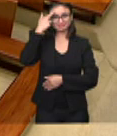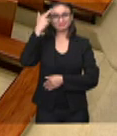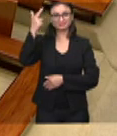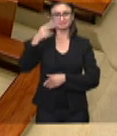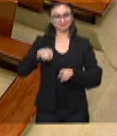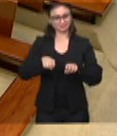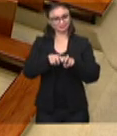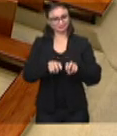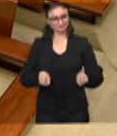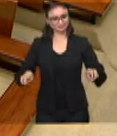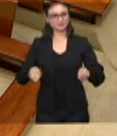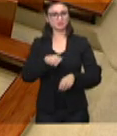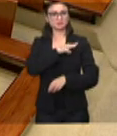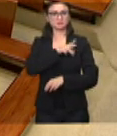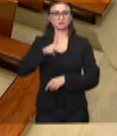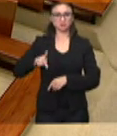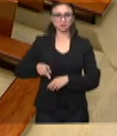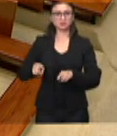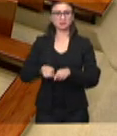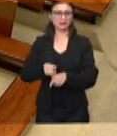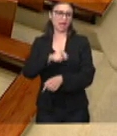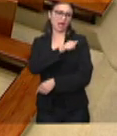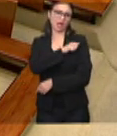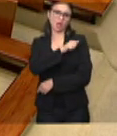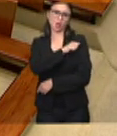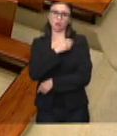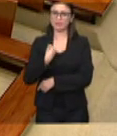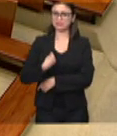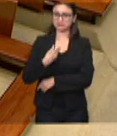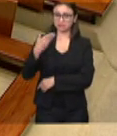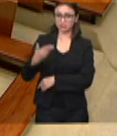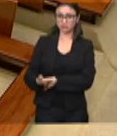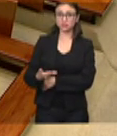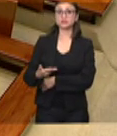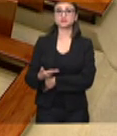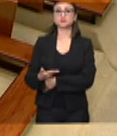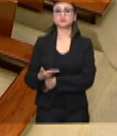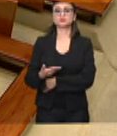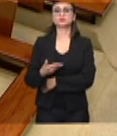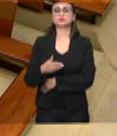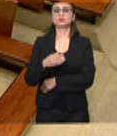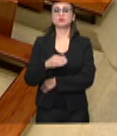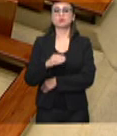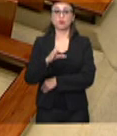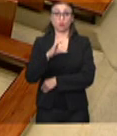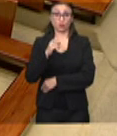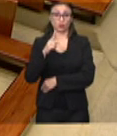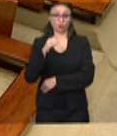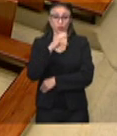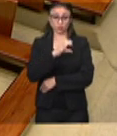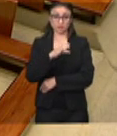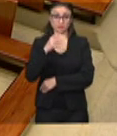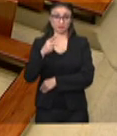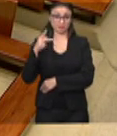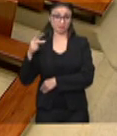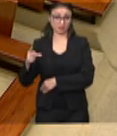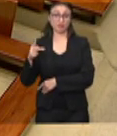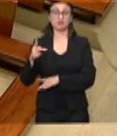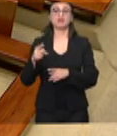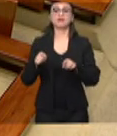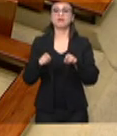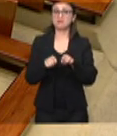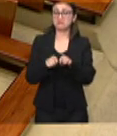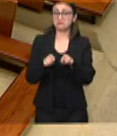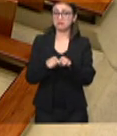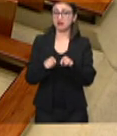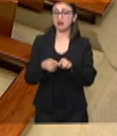demais integrantes do Ministério Público, os alunos presentes, o Código de Processo Civil ele inaugurou